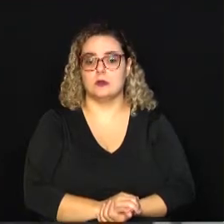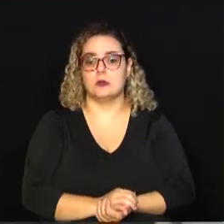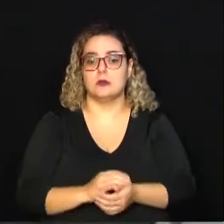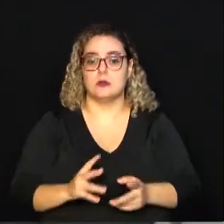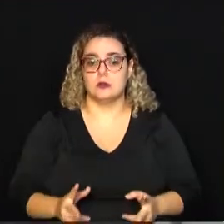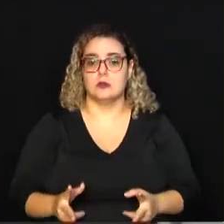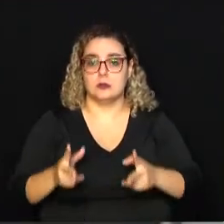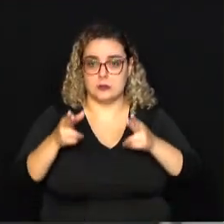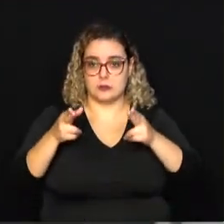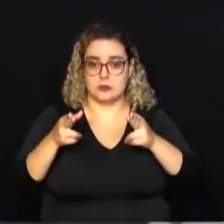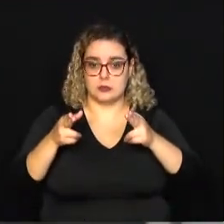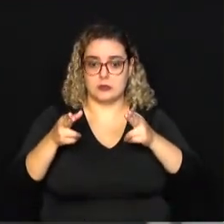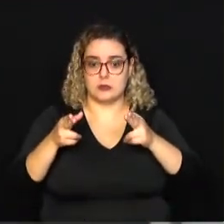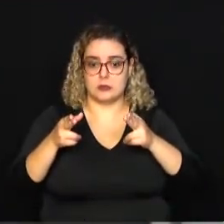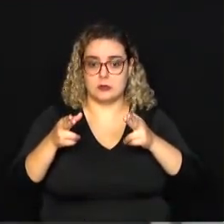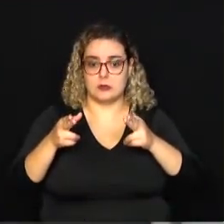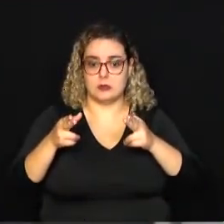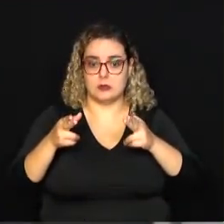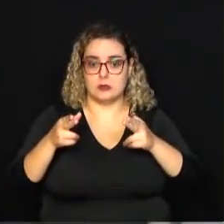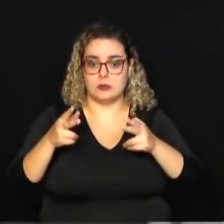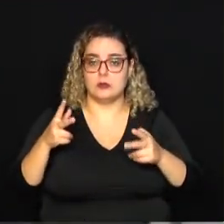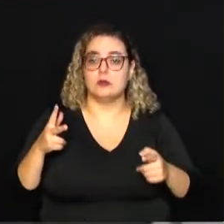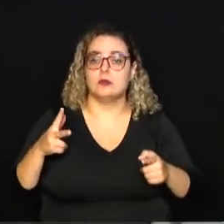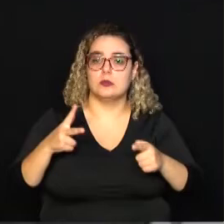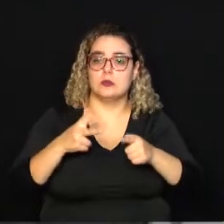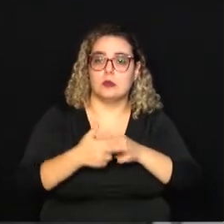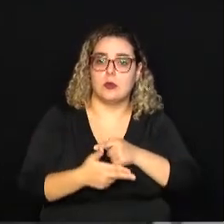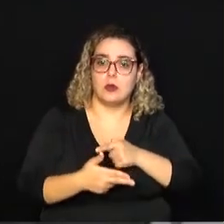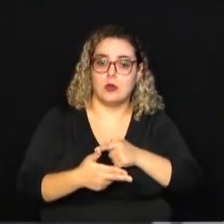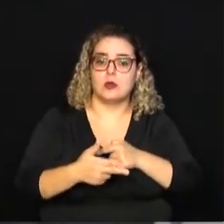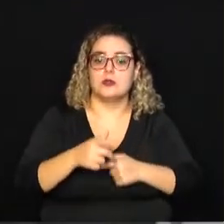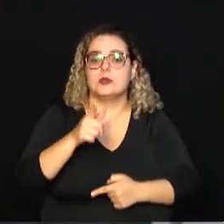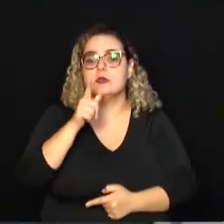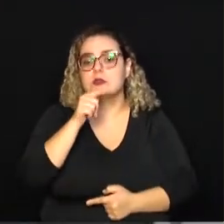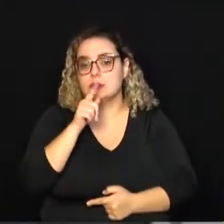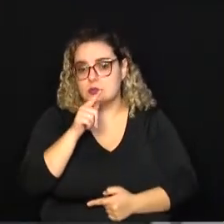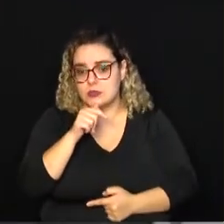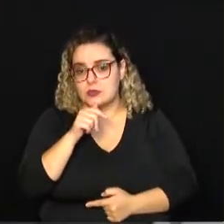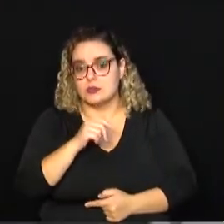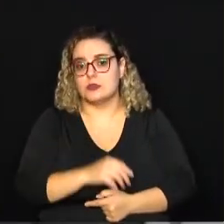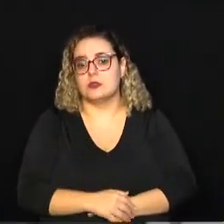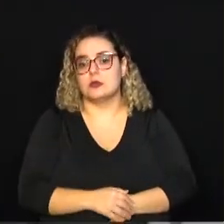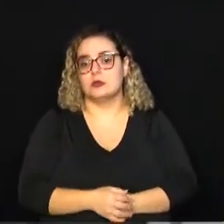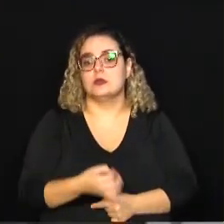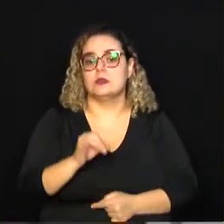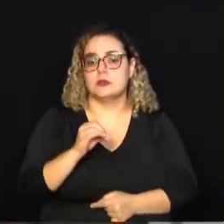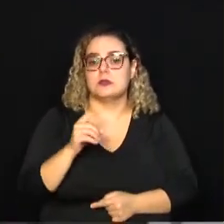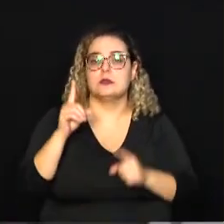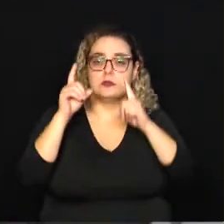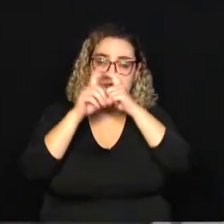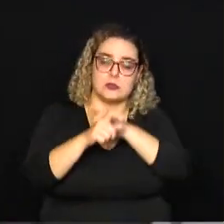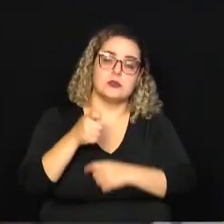de água, caso a nossa população venha passar por essa dificuldade de pagamento, né,